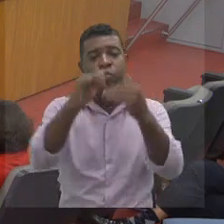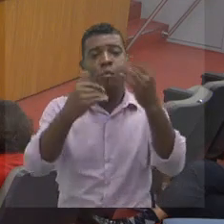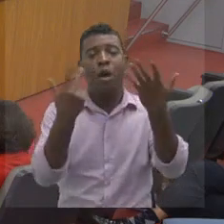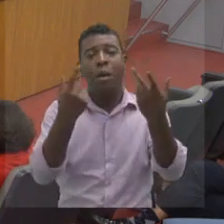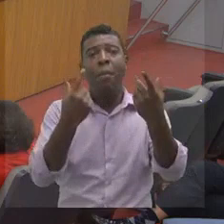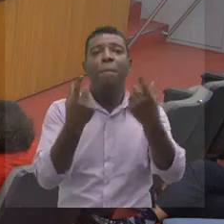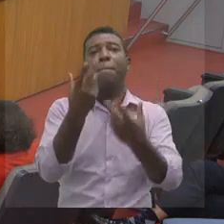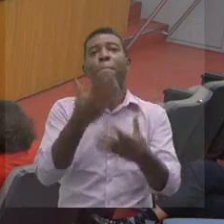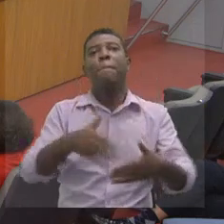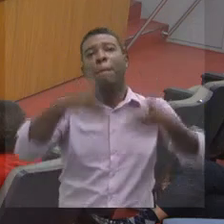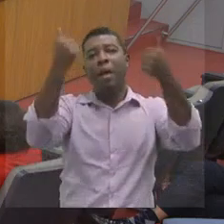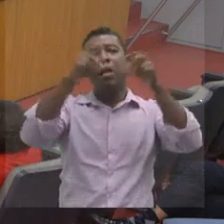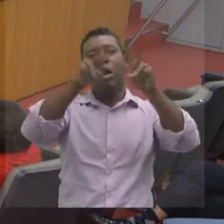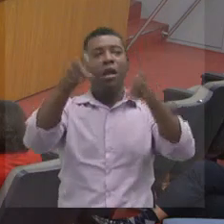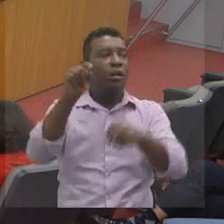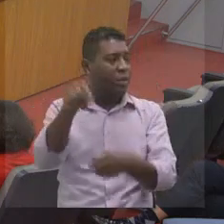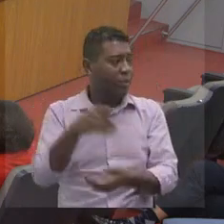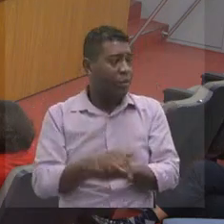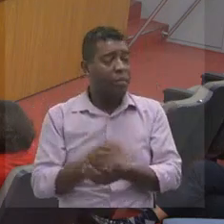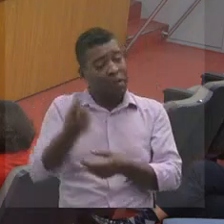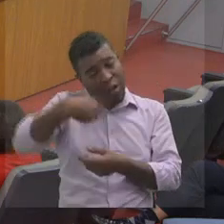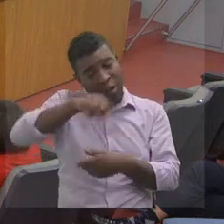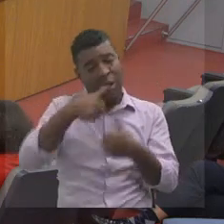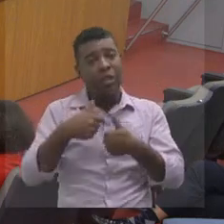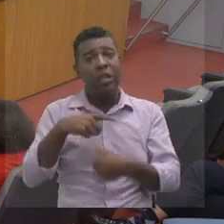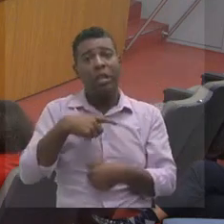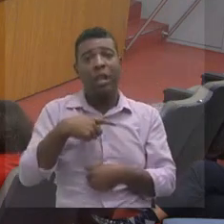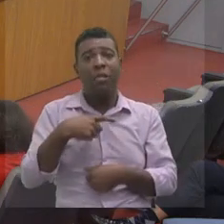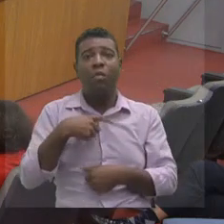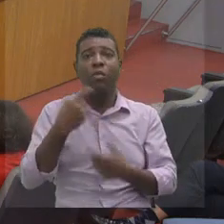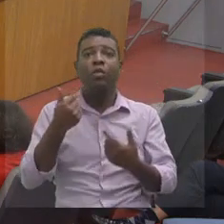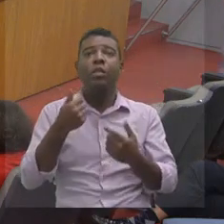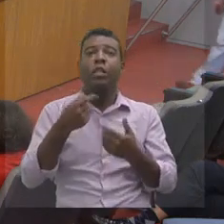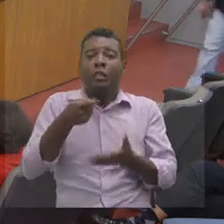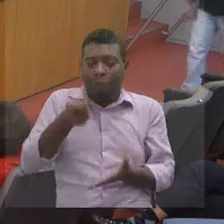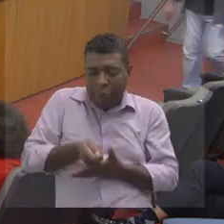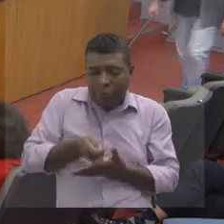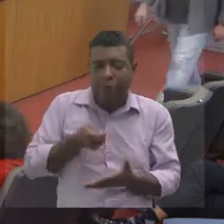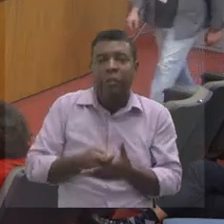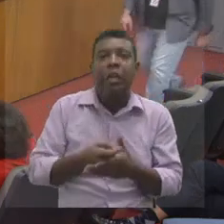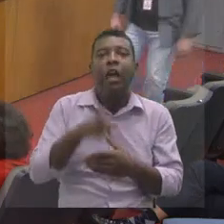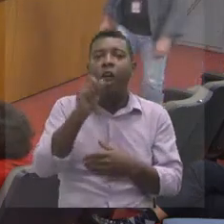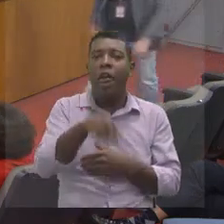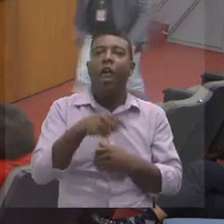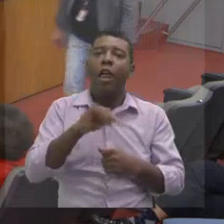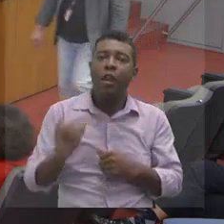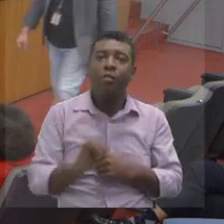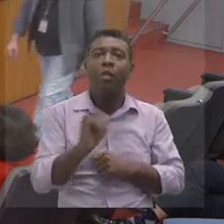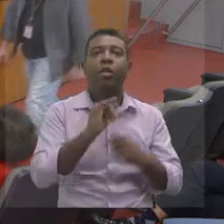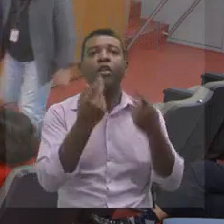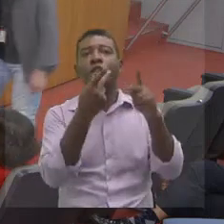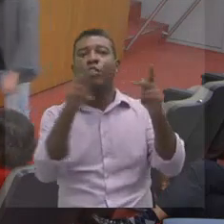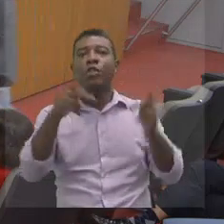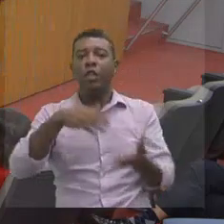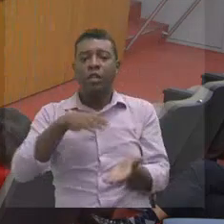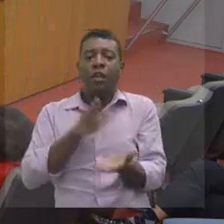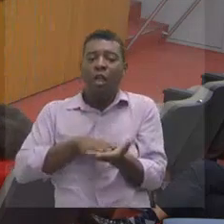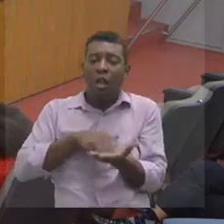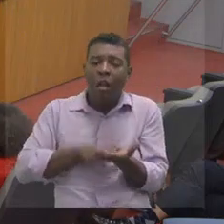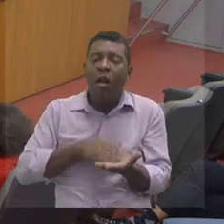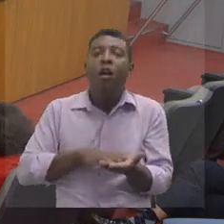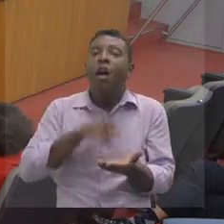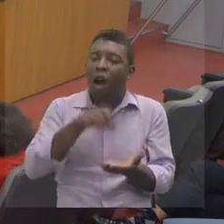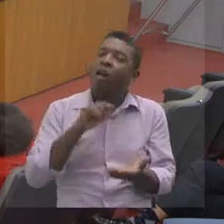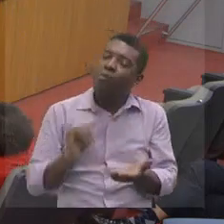intensificado ações de fiscalização com muito Rigor né É fundamental que que vocês aqui né e o mandato de vocês nos cobre e nós temos cobrado